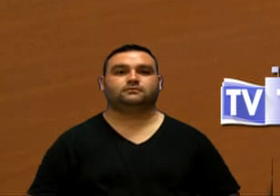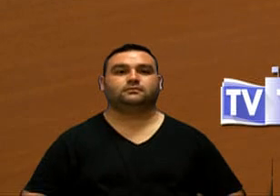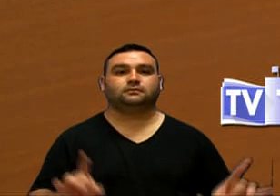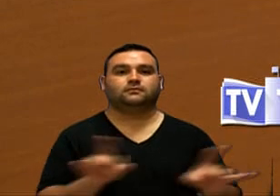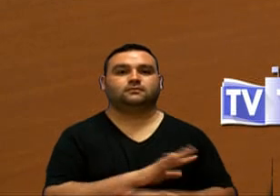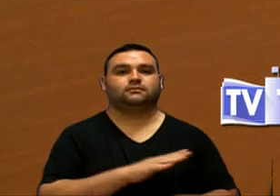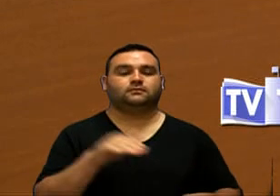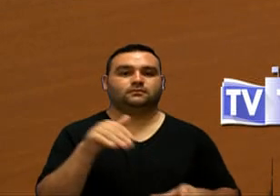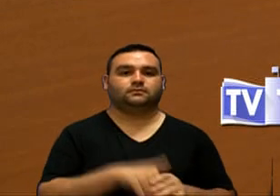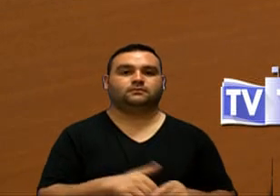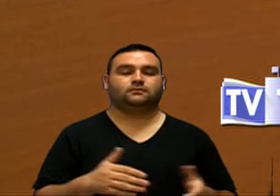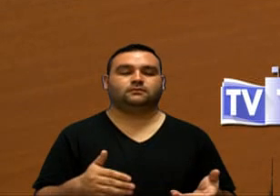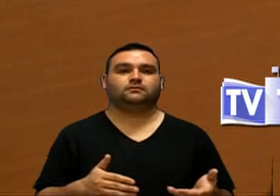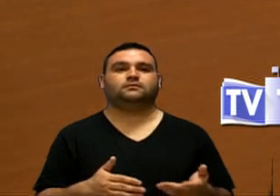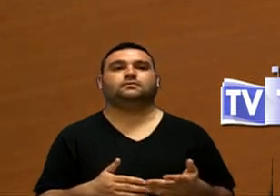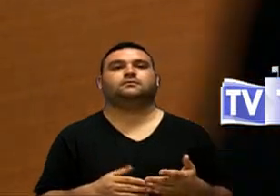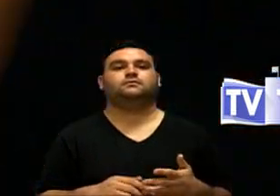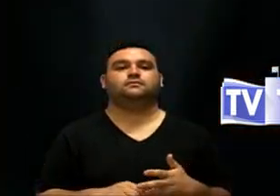Encerrada a votação.